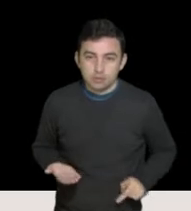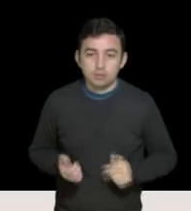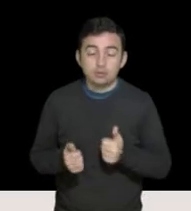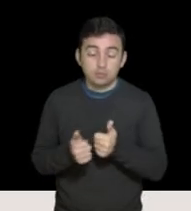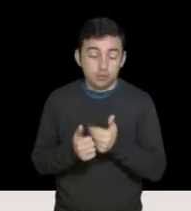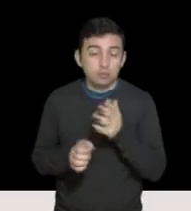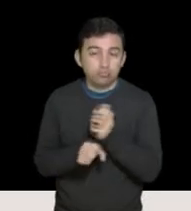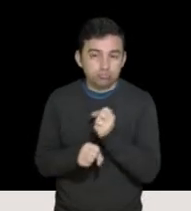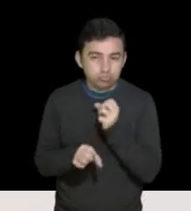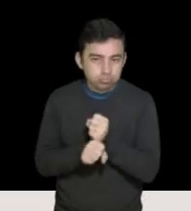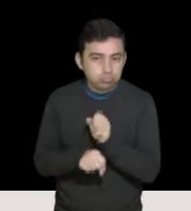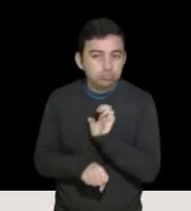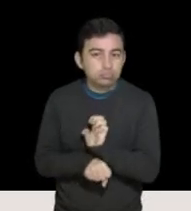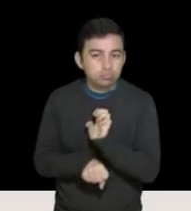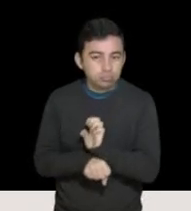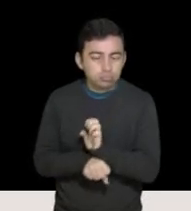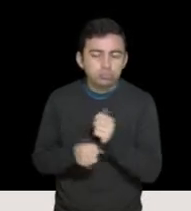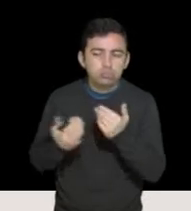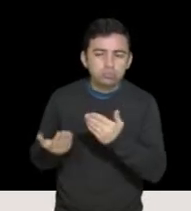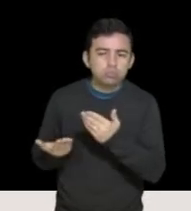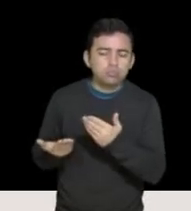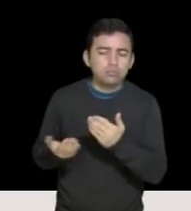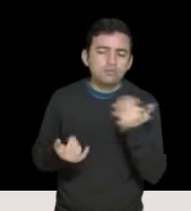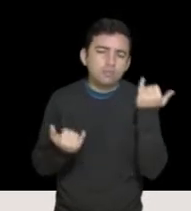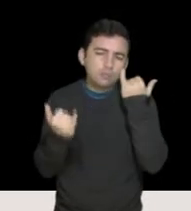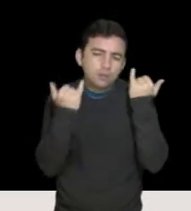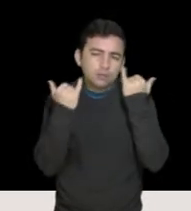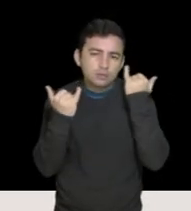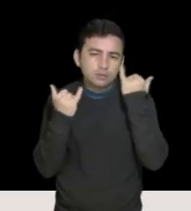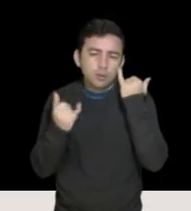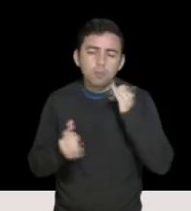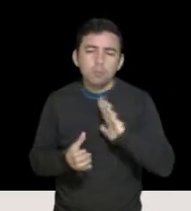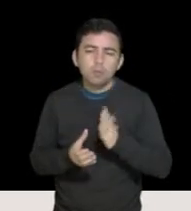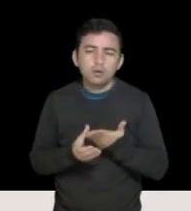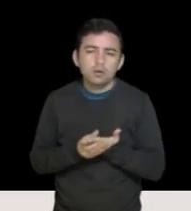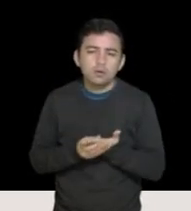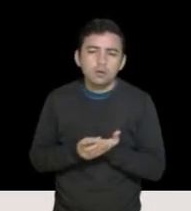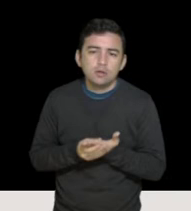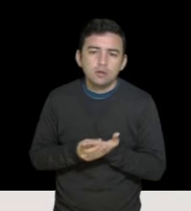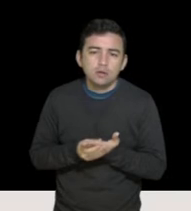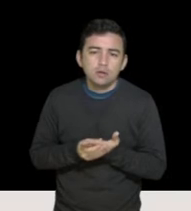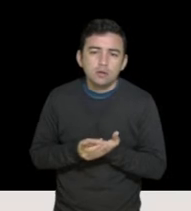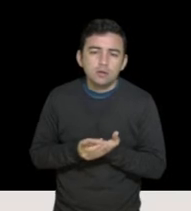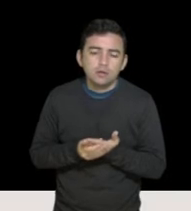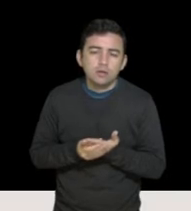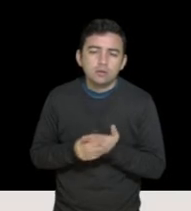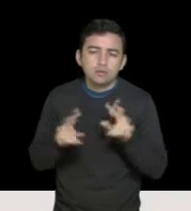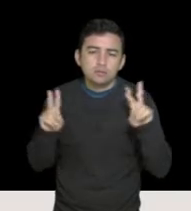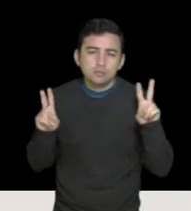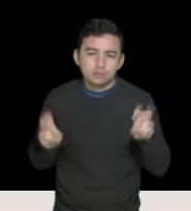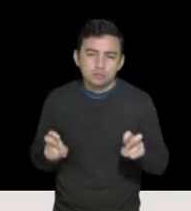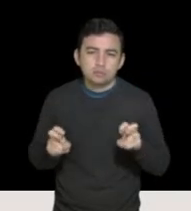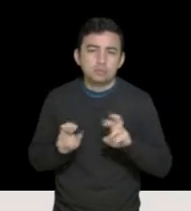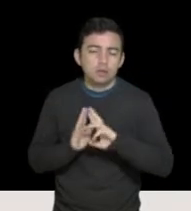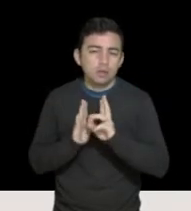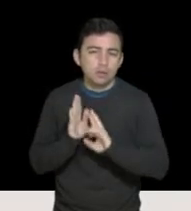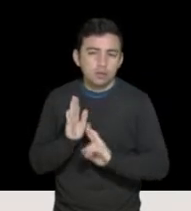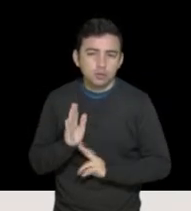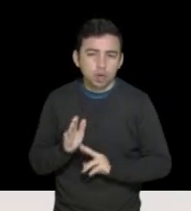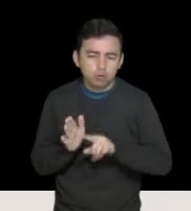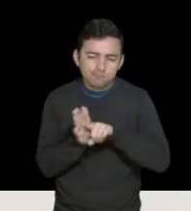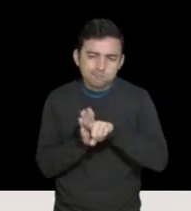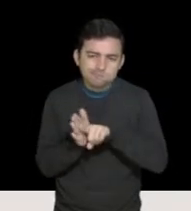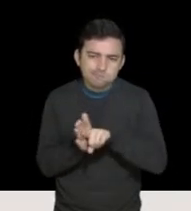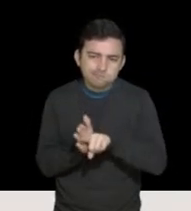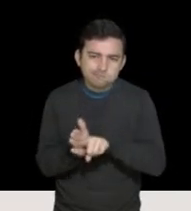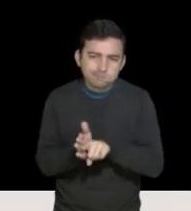Contas do Estado informações acerca do processo, no qual trata do relatório de inspeção sobre